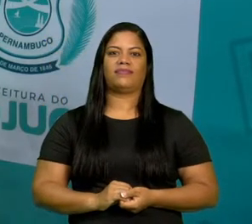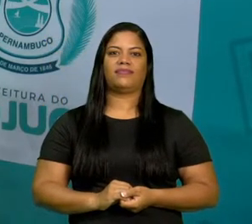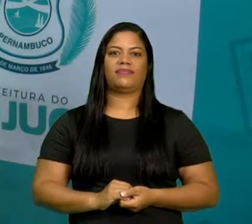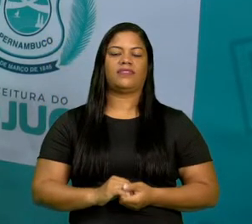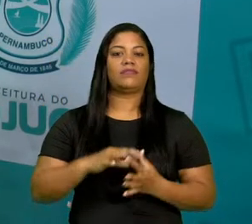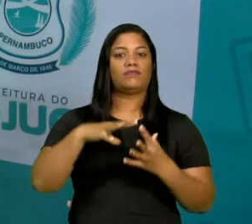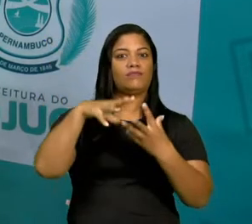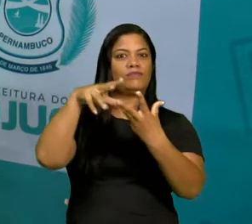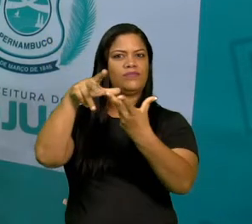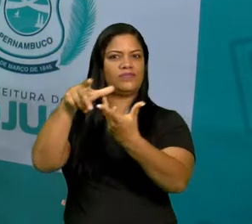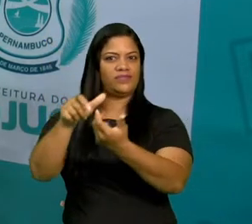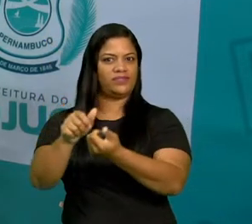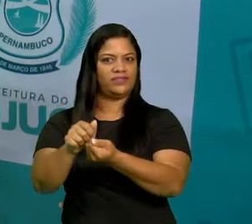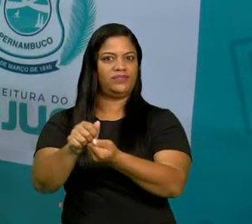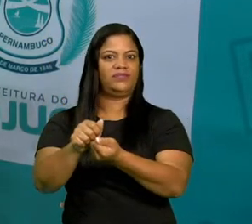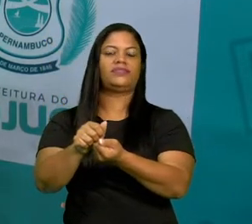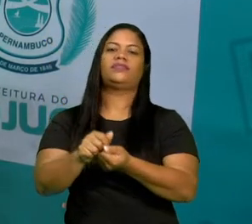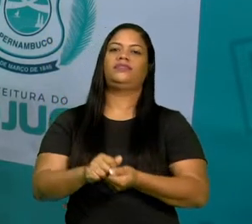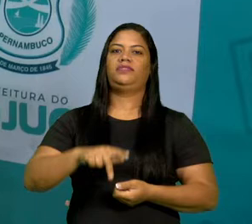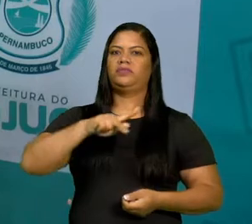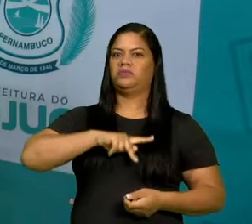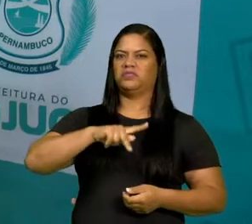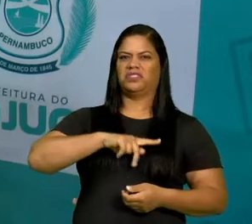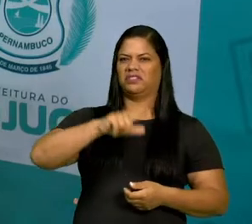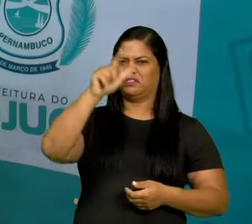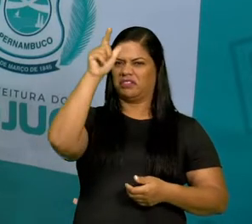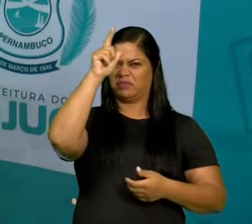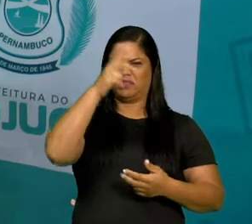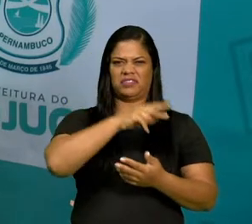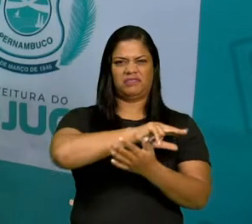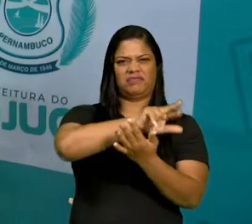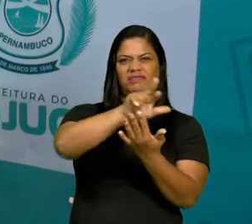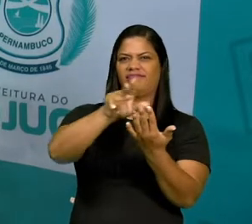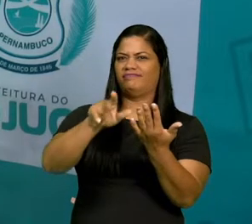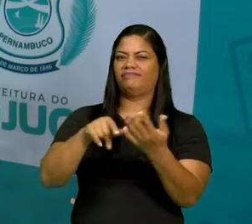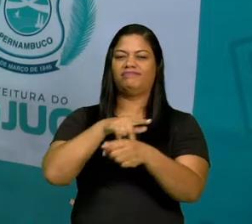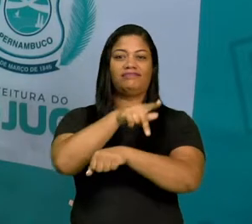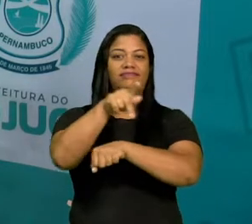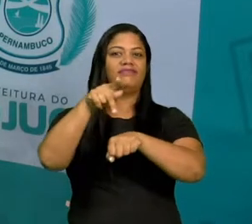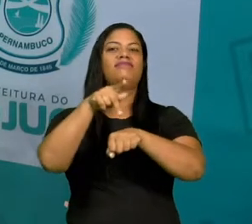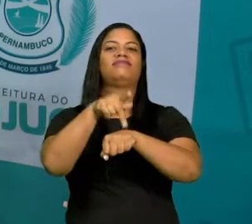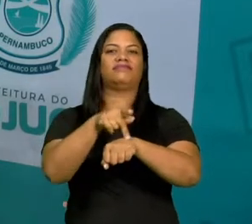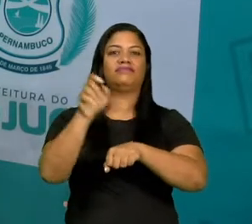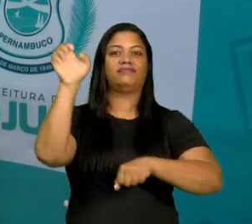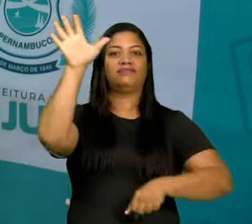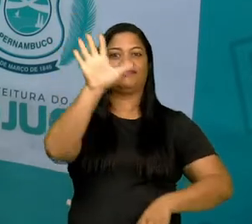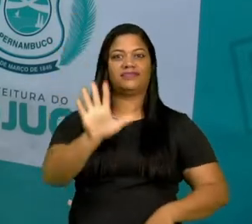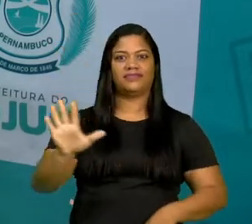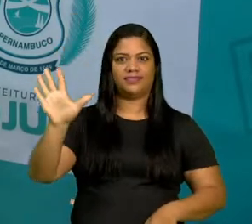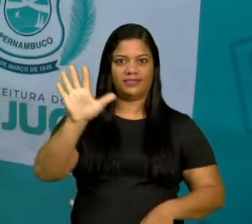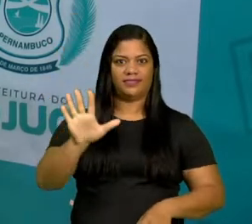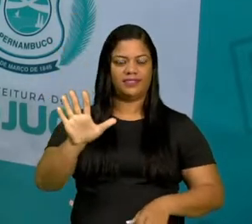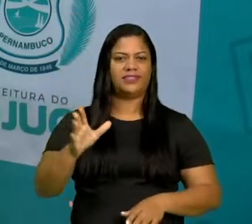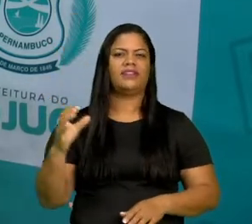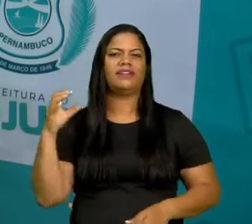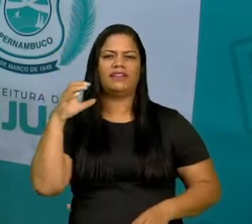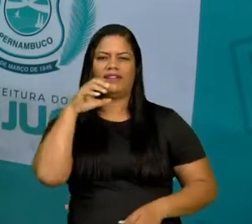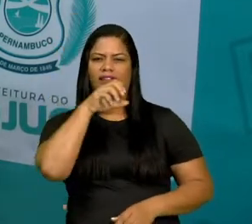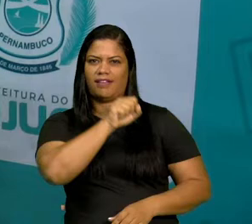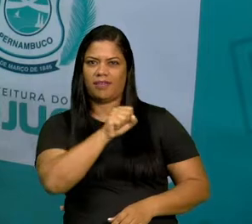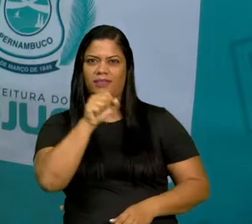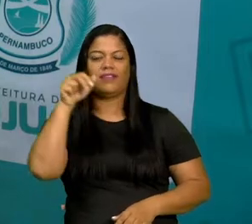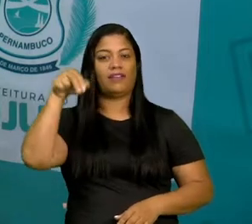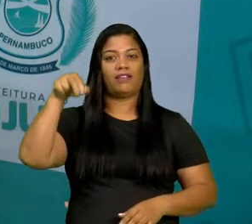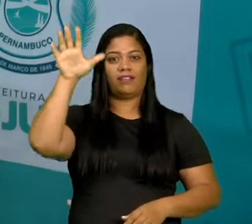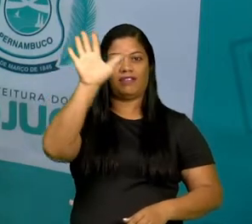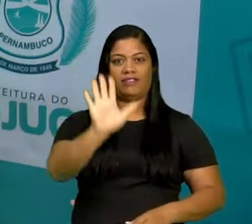pelo mundo, né? Principalmente em Portugal, na Alemanha, na Europa. Numa passagem rápida pelo